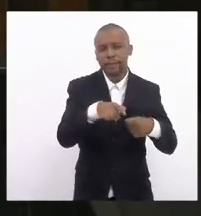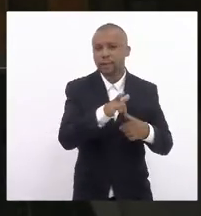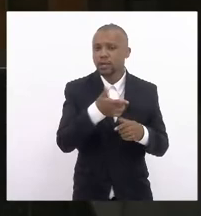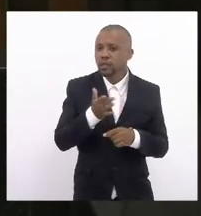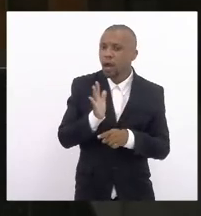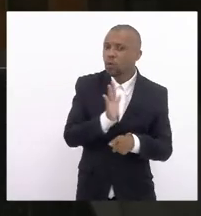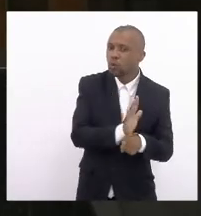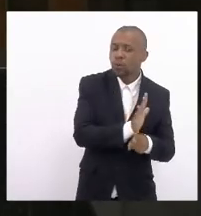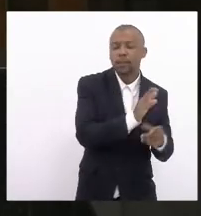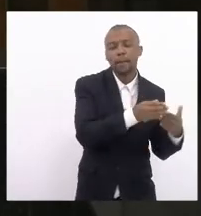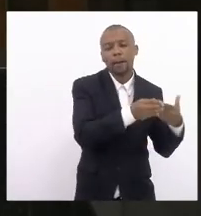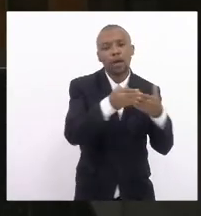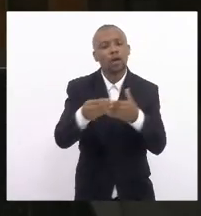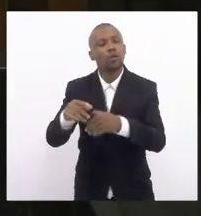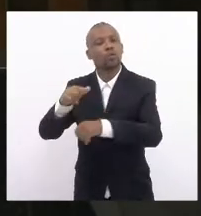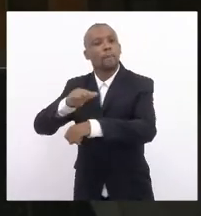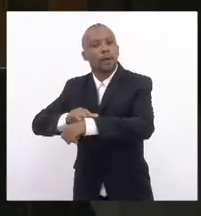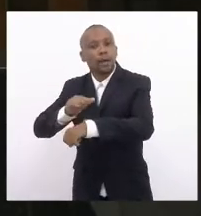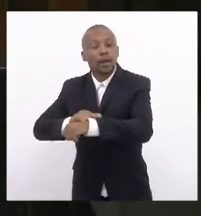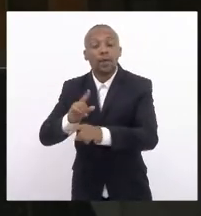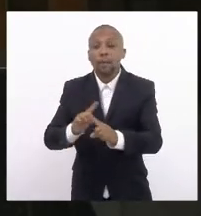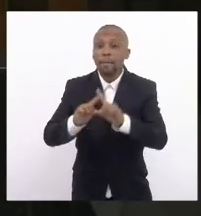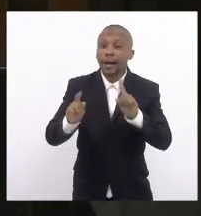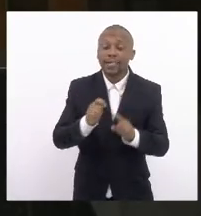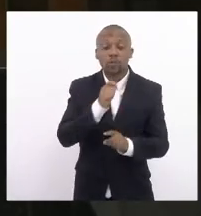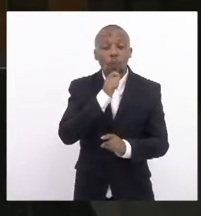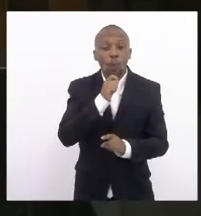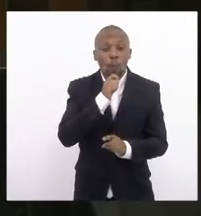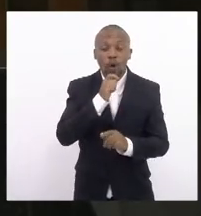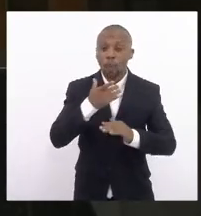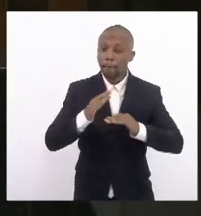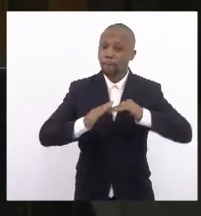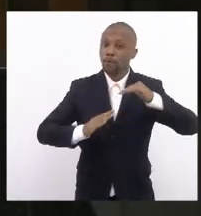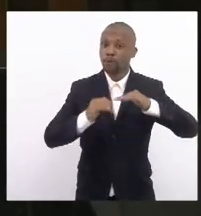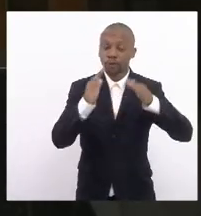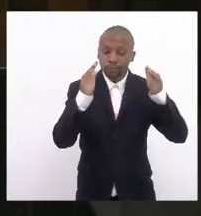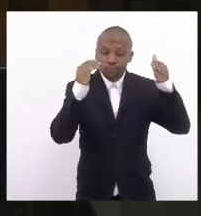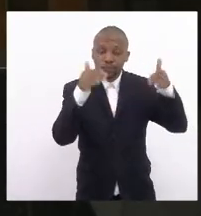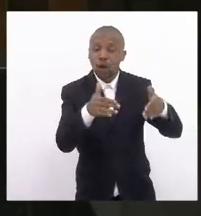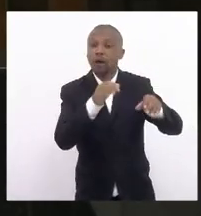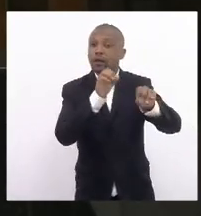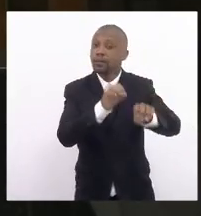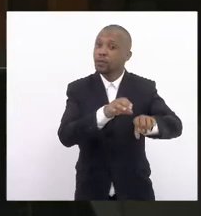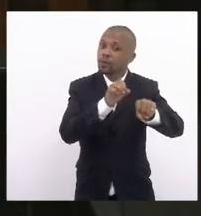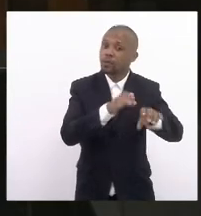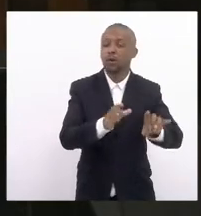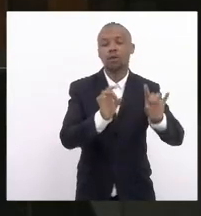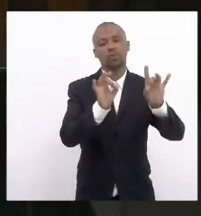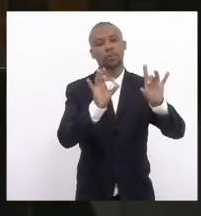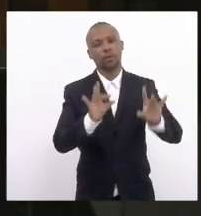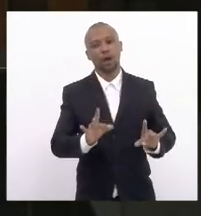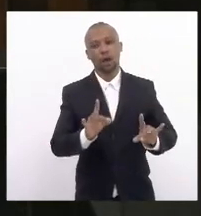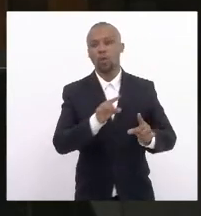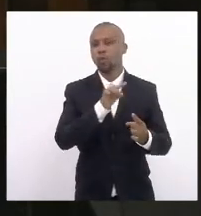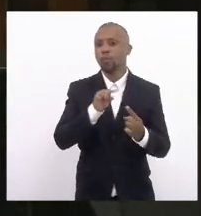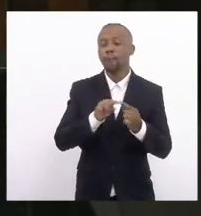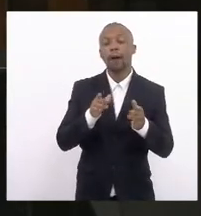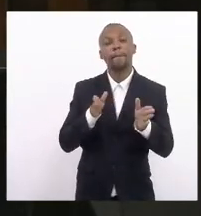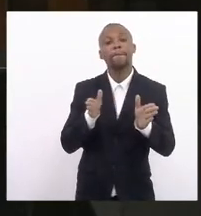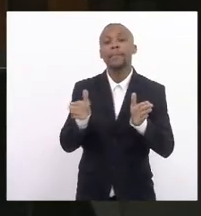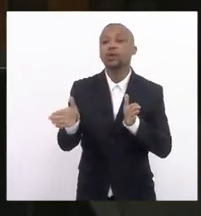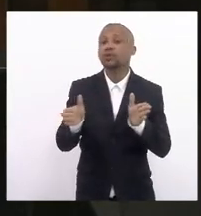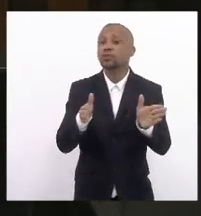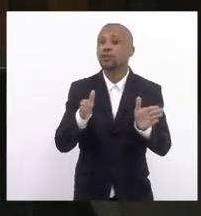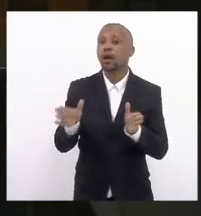tem esse profissional. Mas não tem um profissional da educação especializado para fazer a mediação e contribuir para que